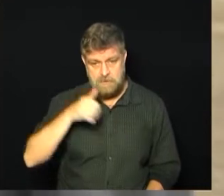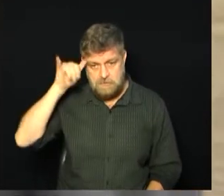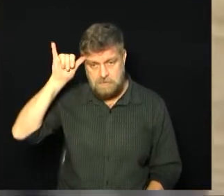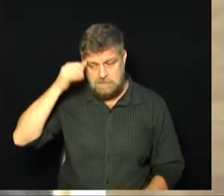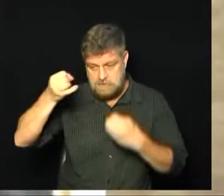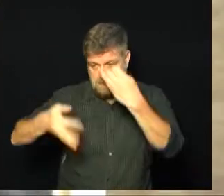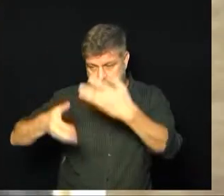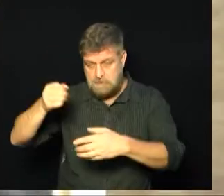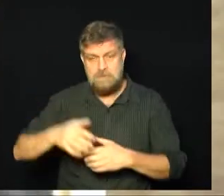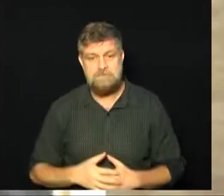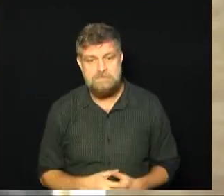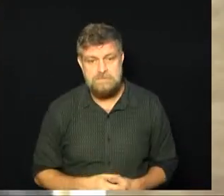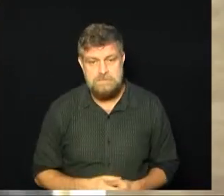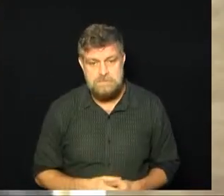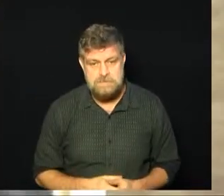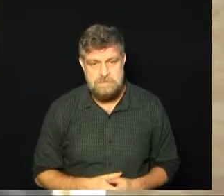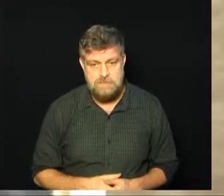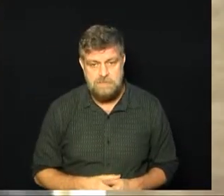falou sobre essa decisão.